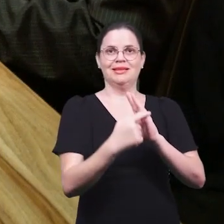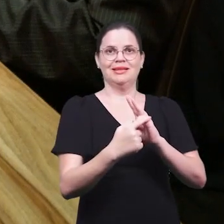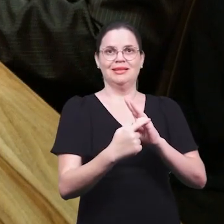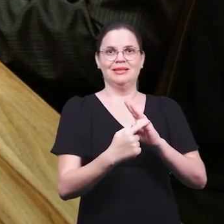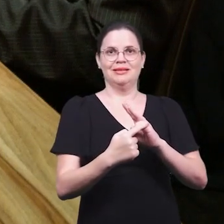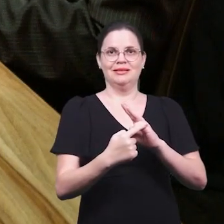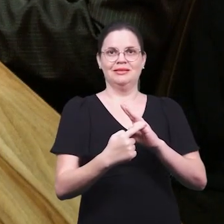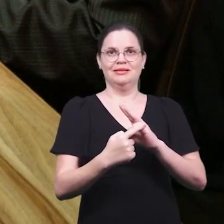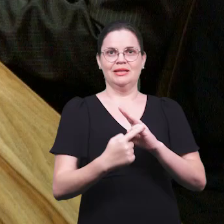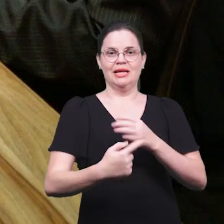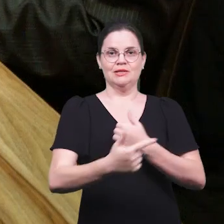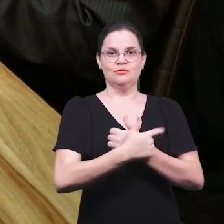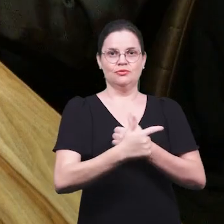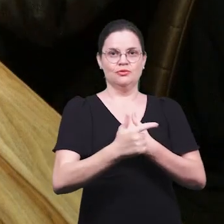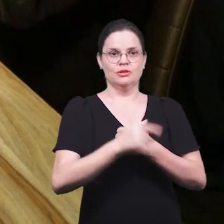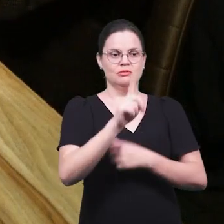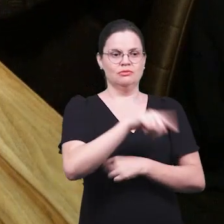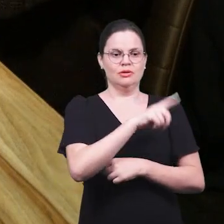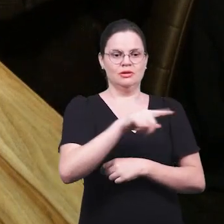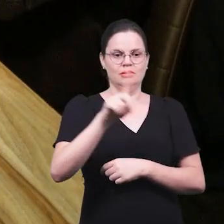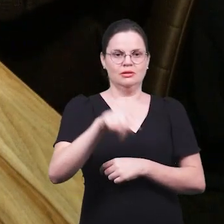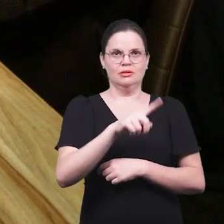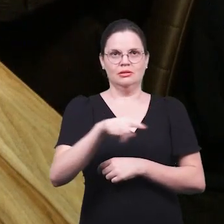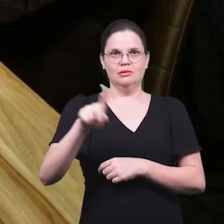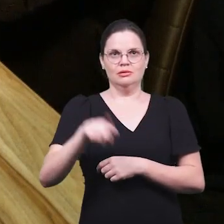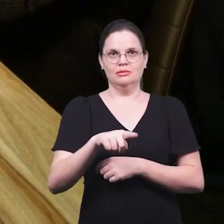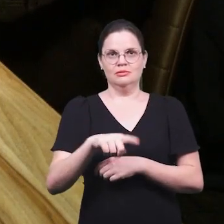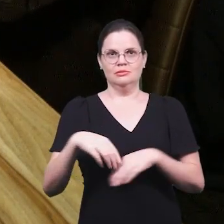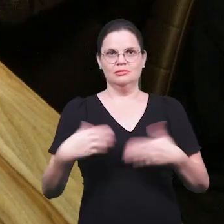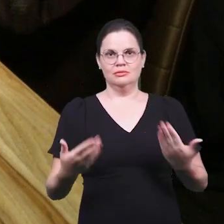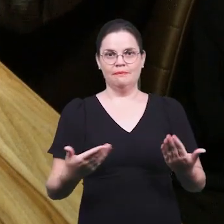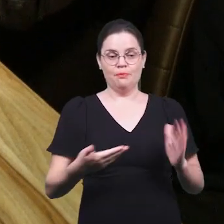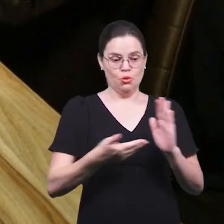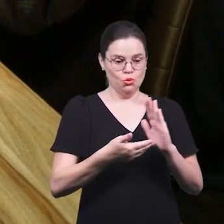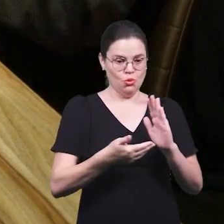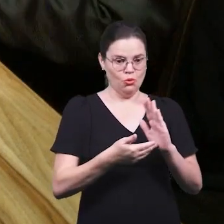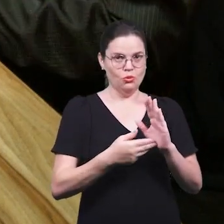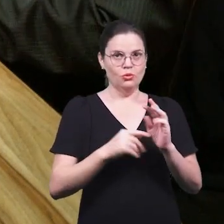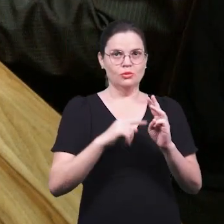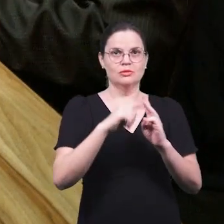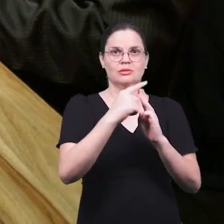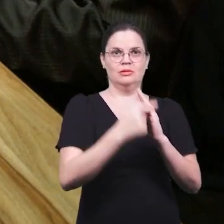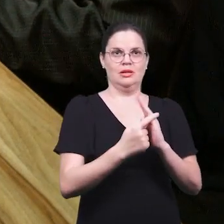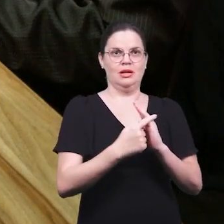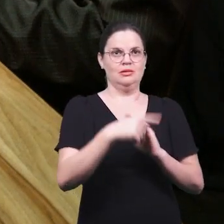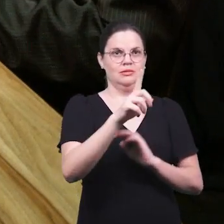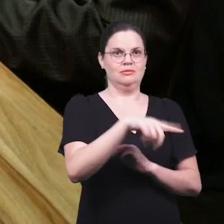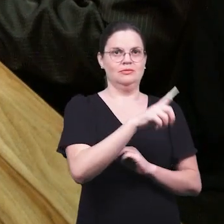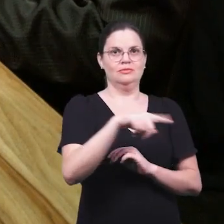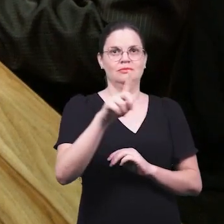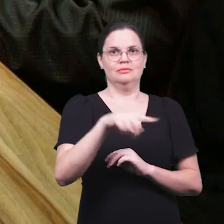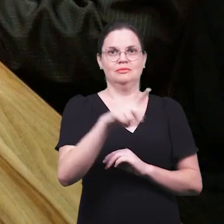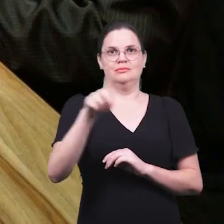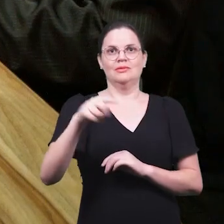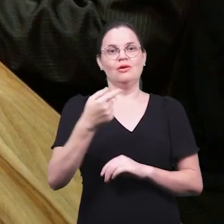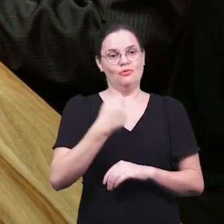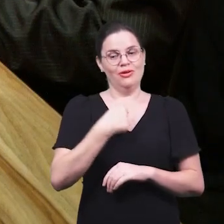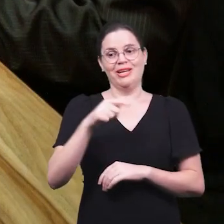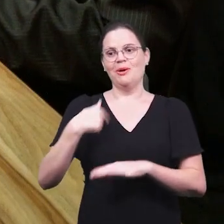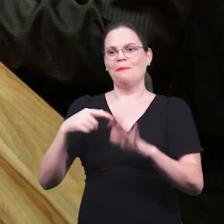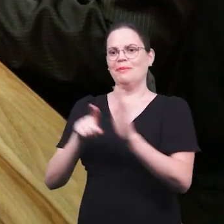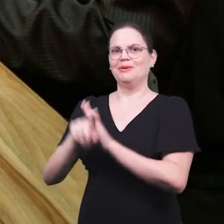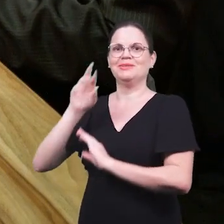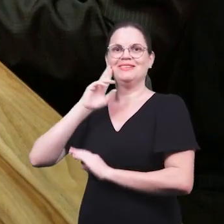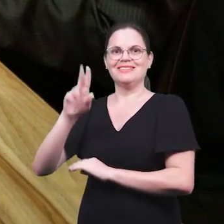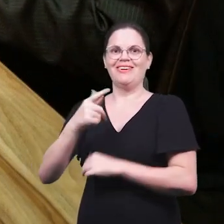na prova. E 3 cargos haviam tido a prova anulada. 3 cargos do concurso inteiro